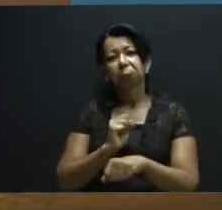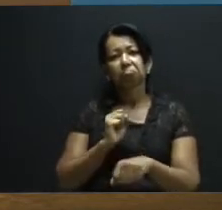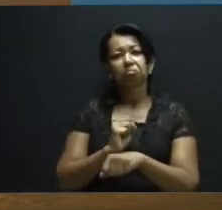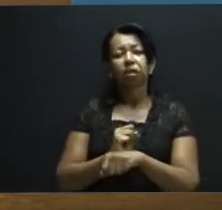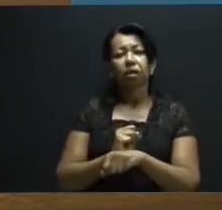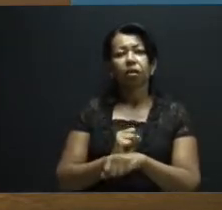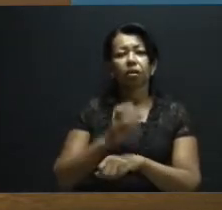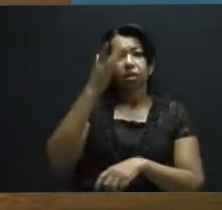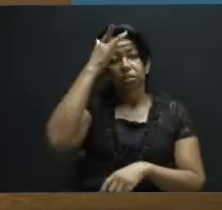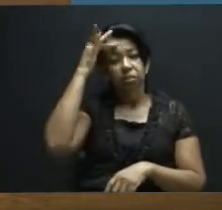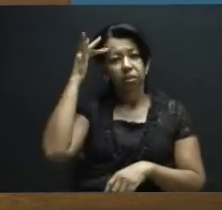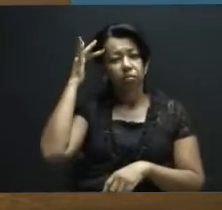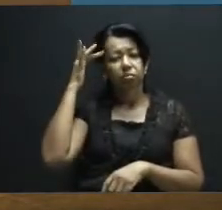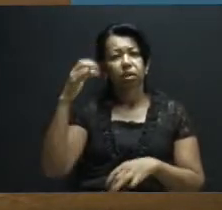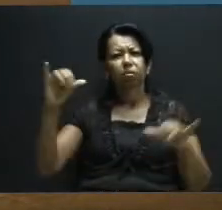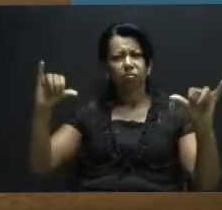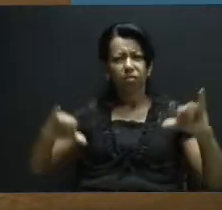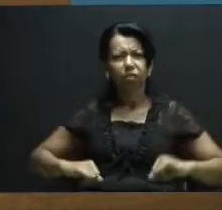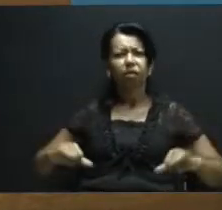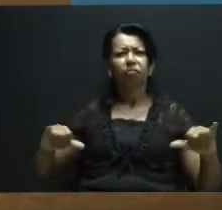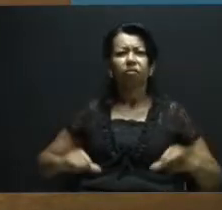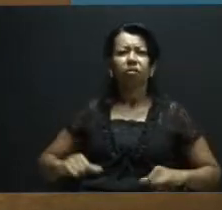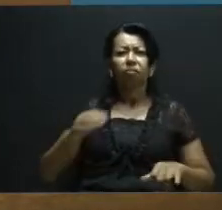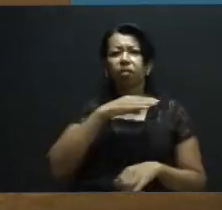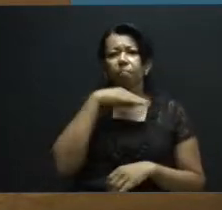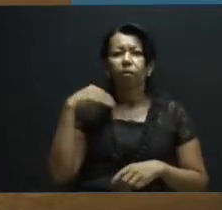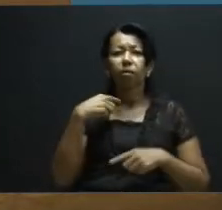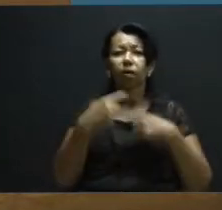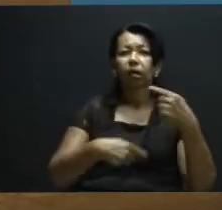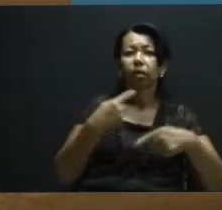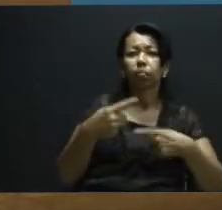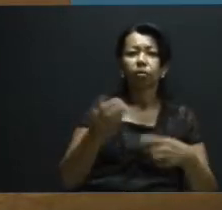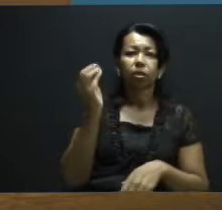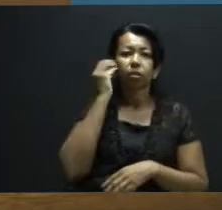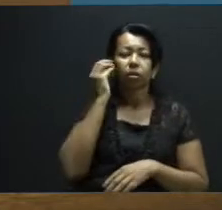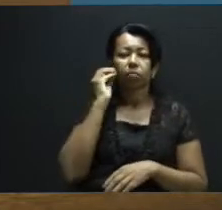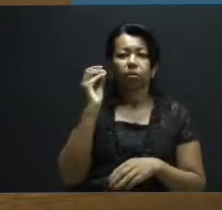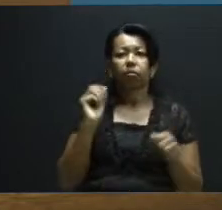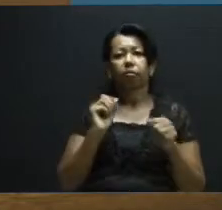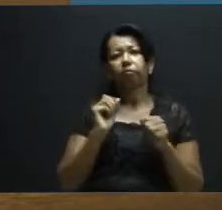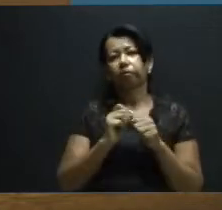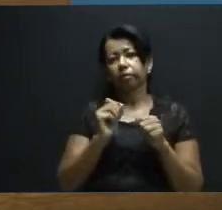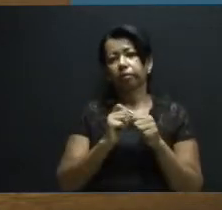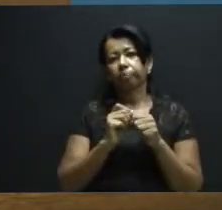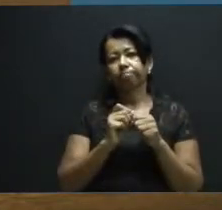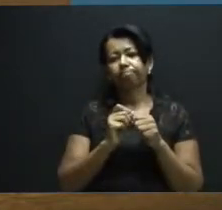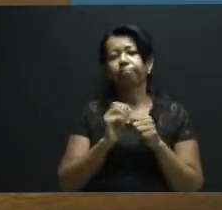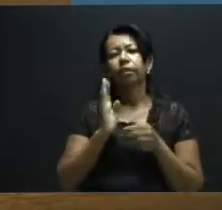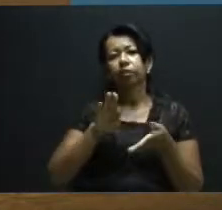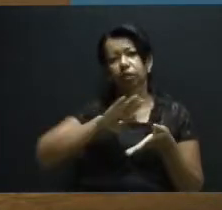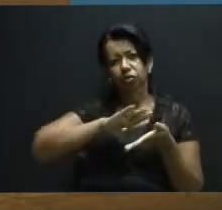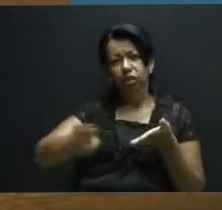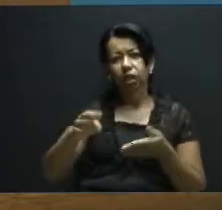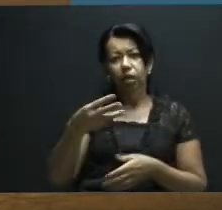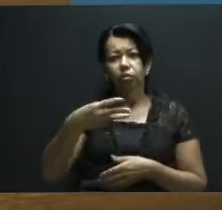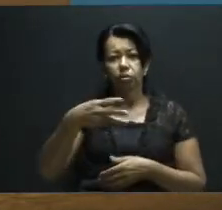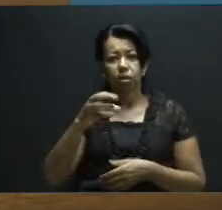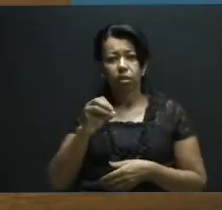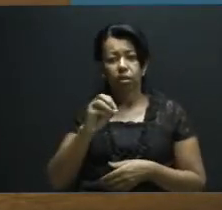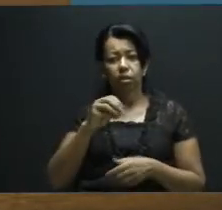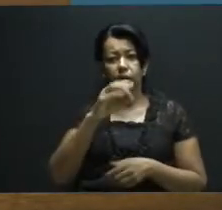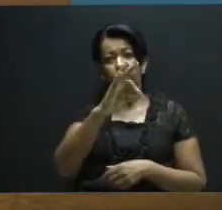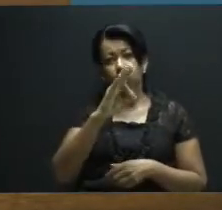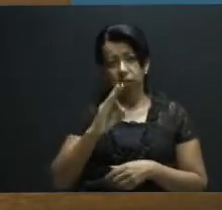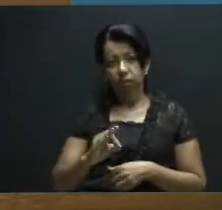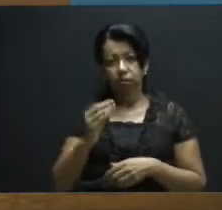morrerem para depois tentar fazer já retiraram os 30% dos servidores estão com contas